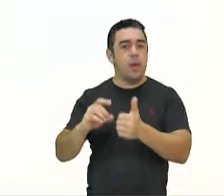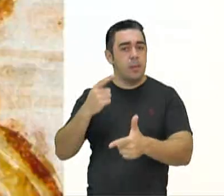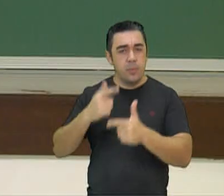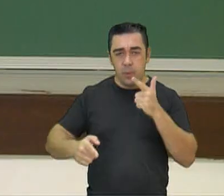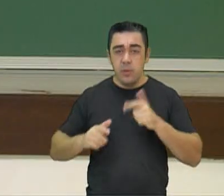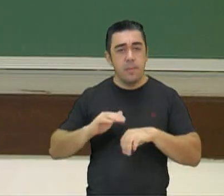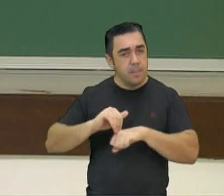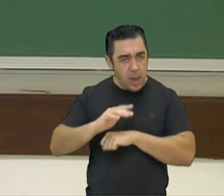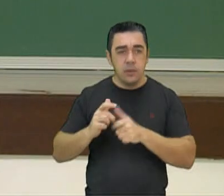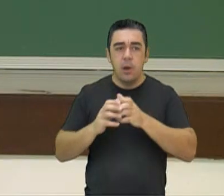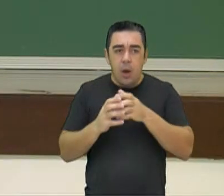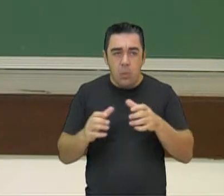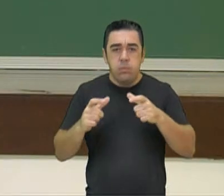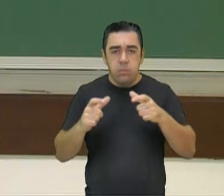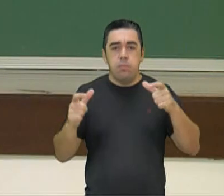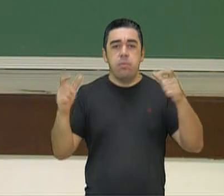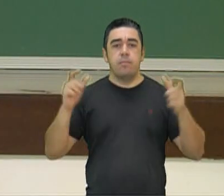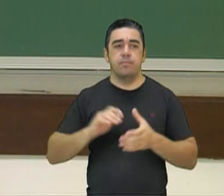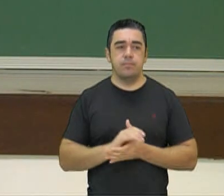crescia.